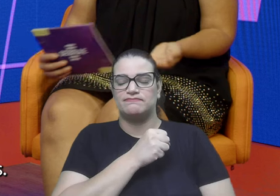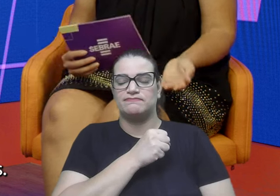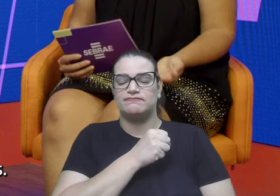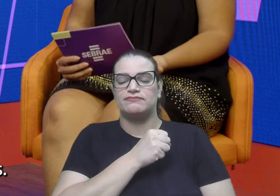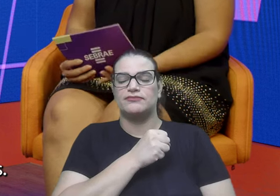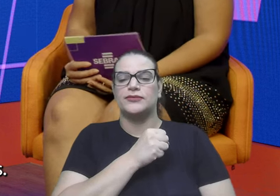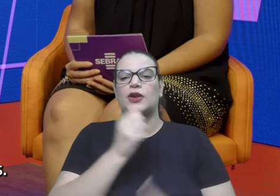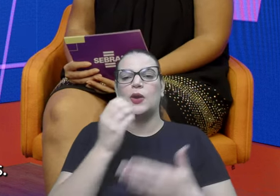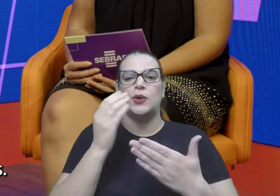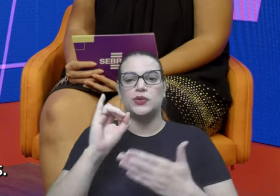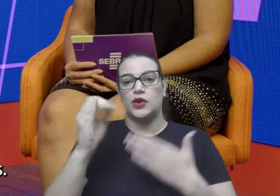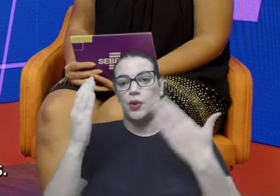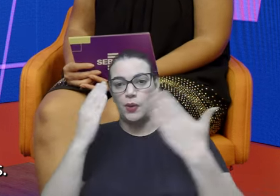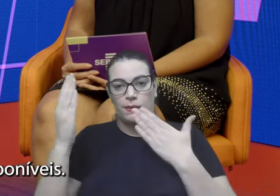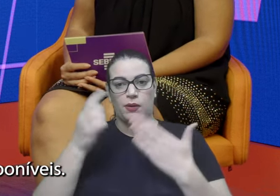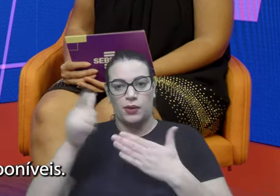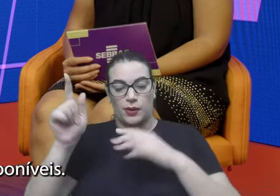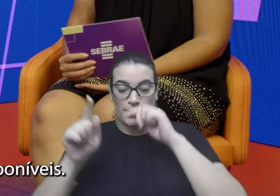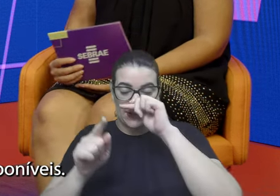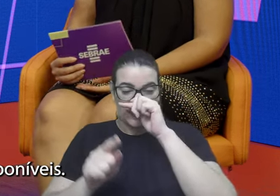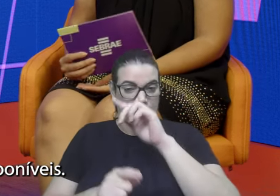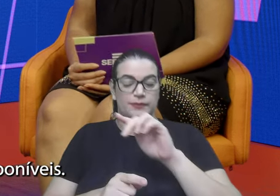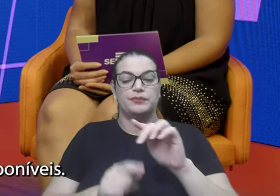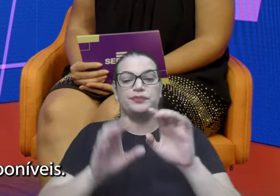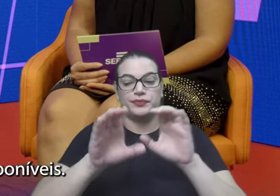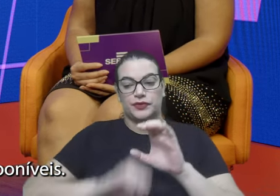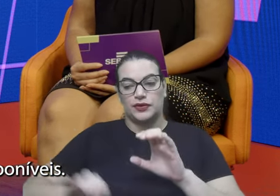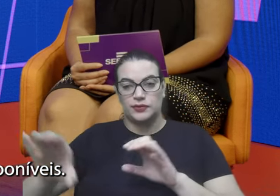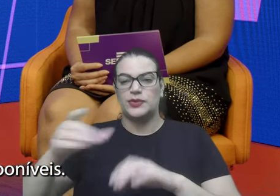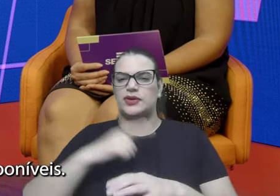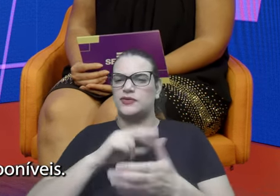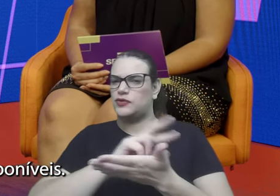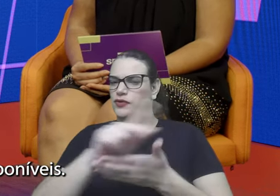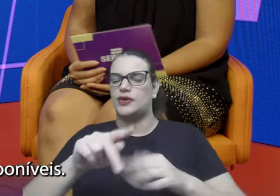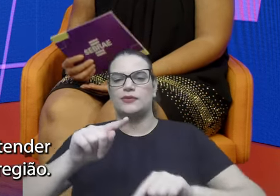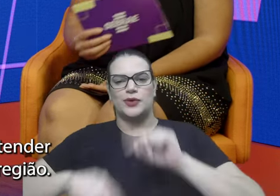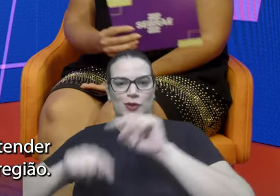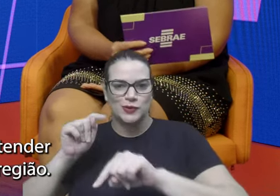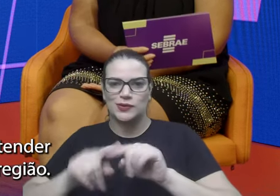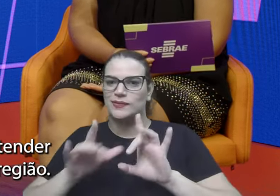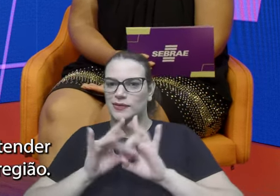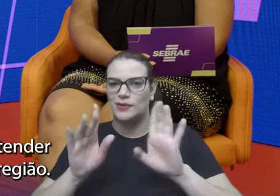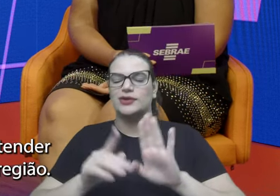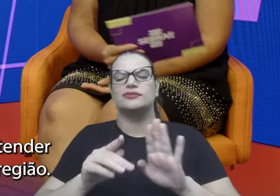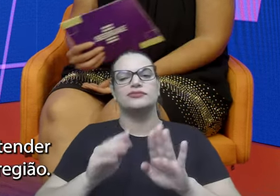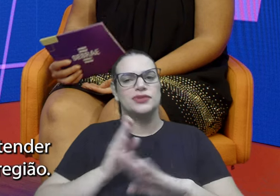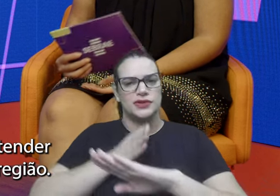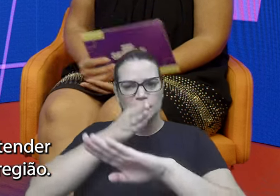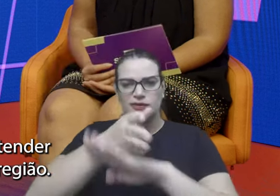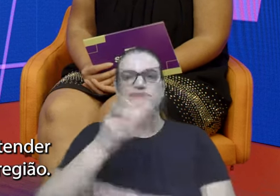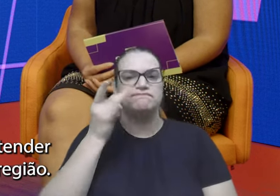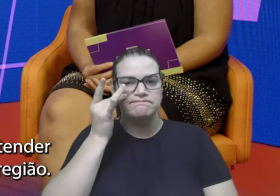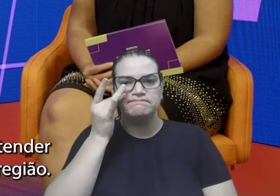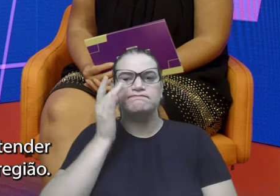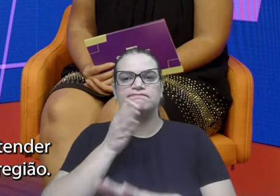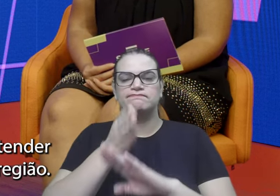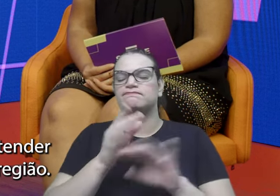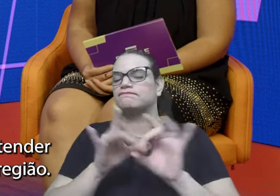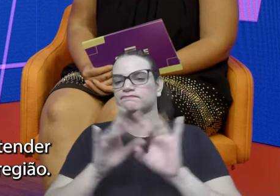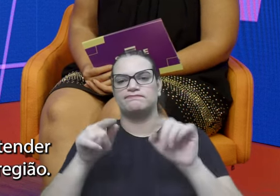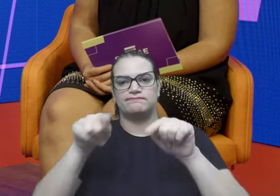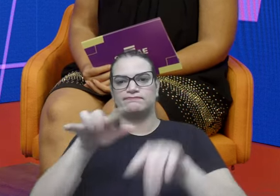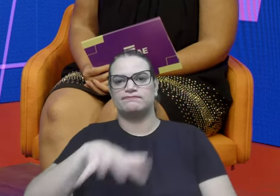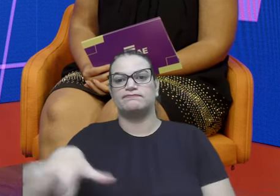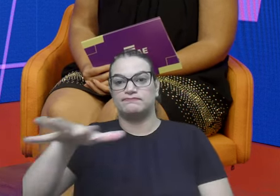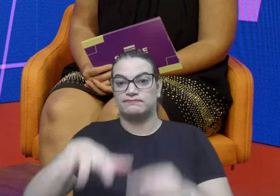essas nessas duas outras esferas então tem diversos produtos disponíveis consu o seu escritório para entender o que que tá disponível pra sua